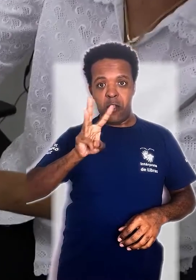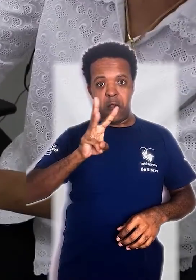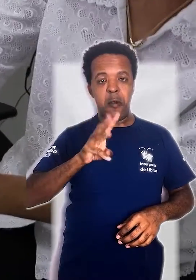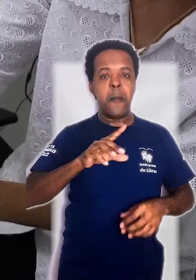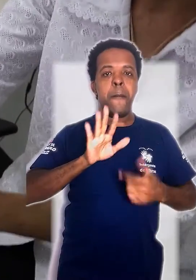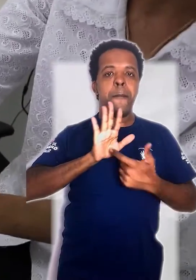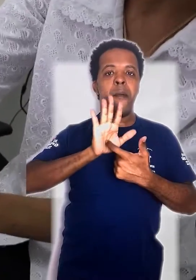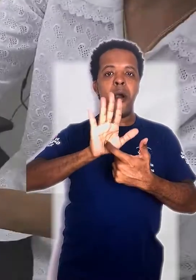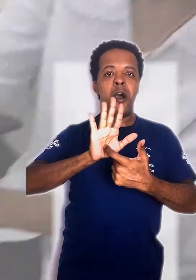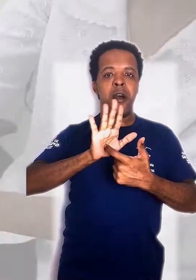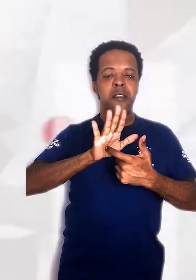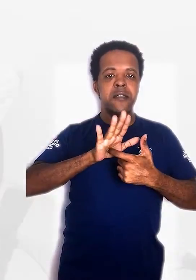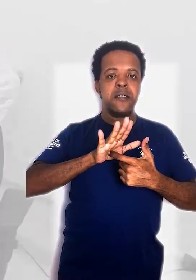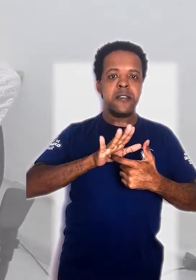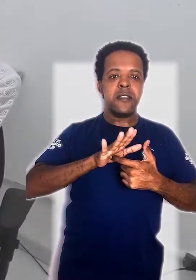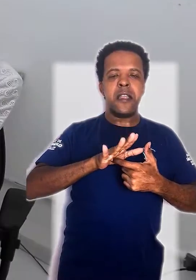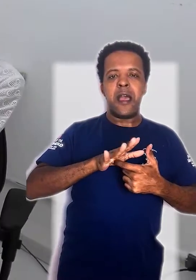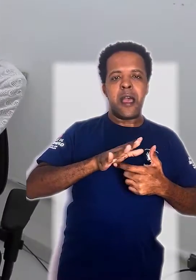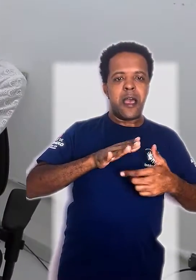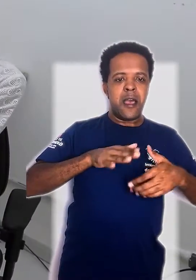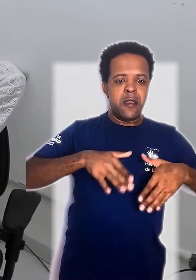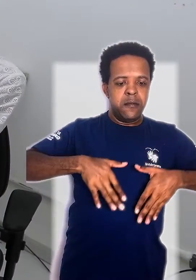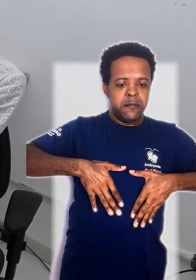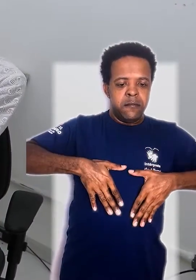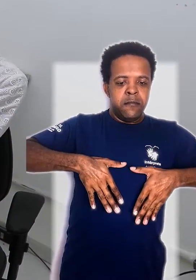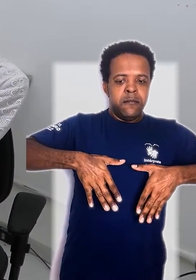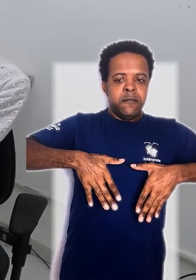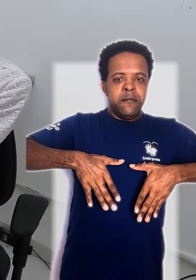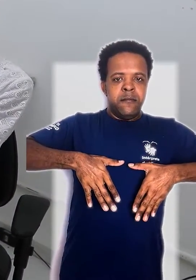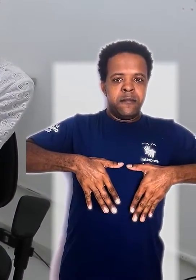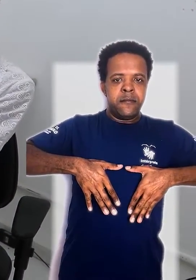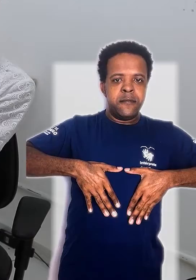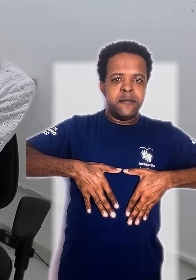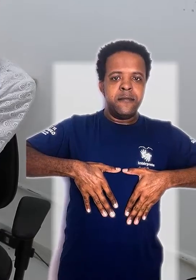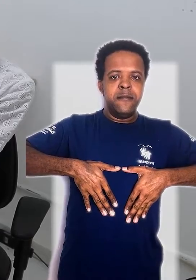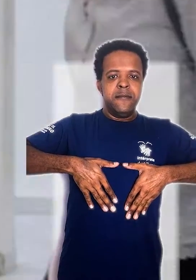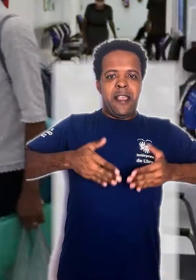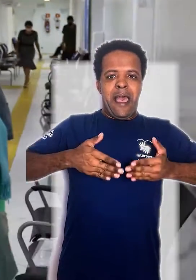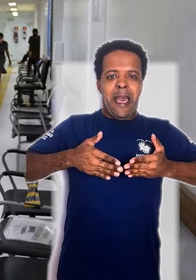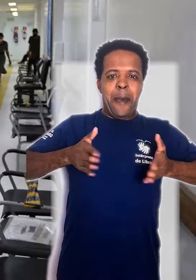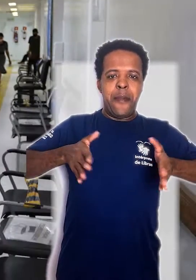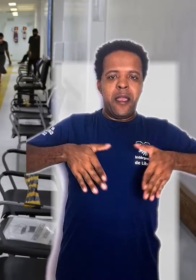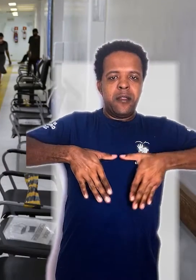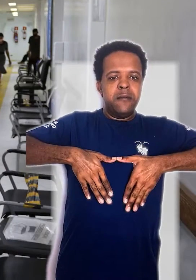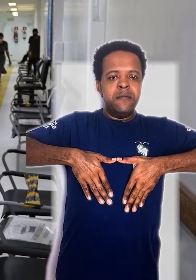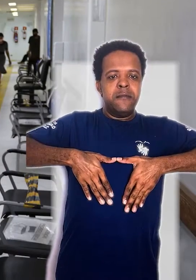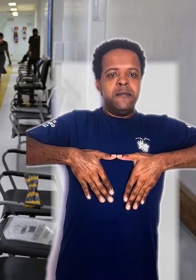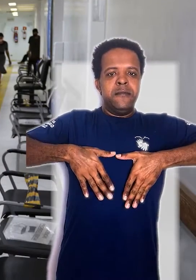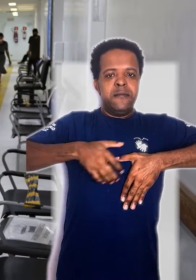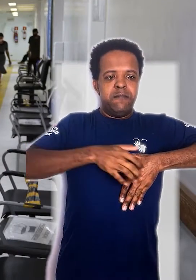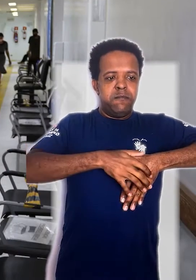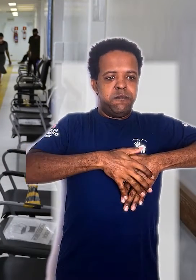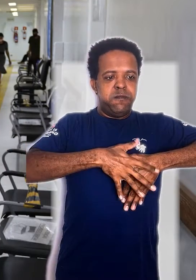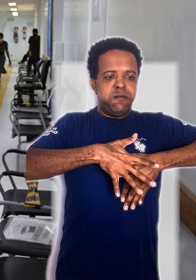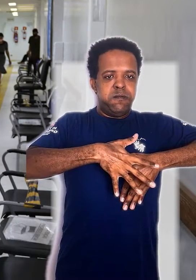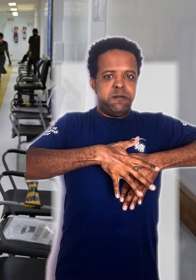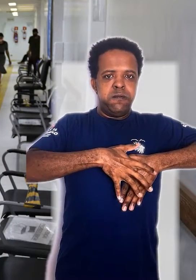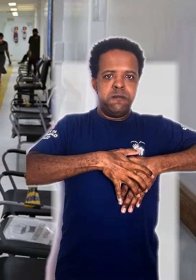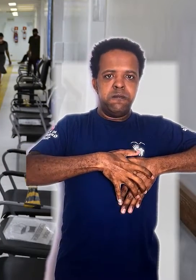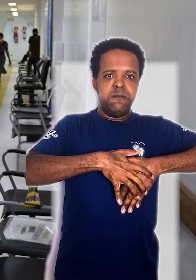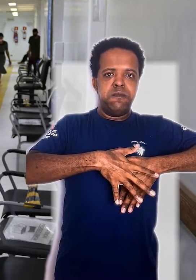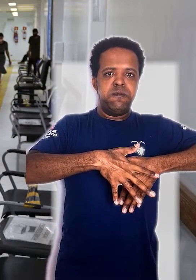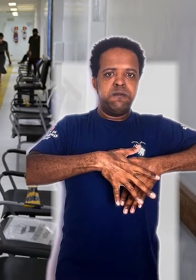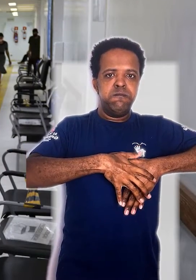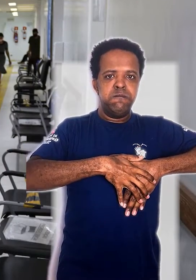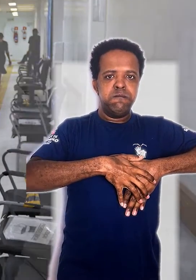de pressão exalatório. Então é isso, ele avalia o quão abertas estão as vias aéreas